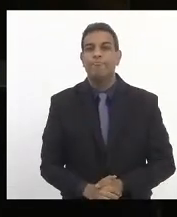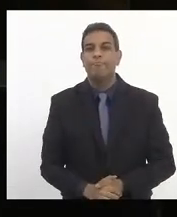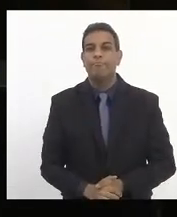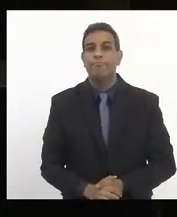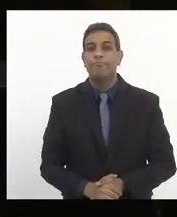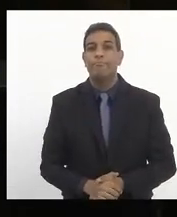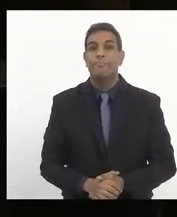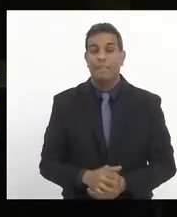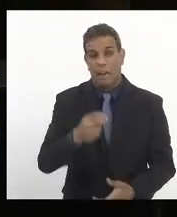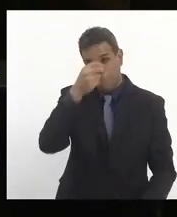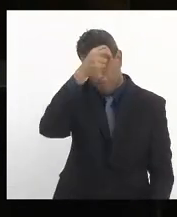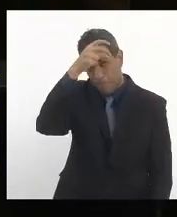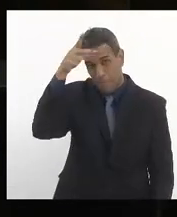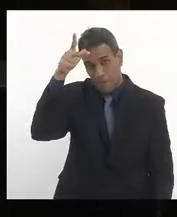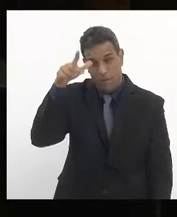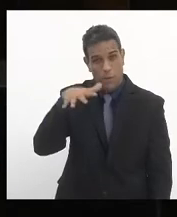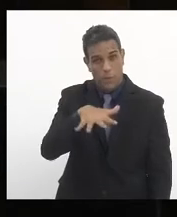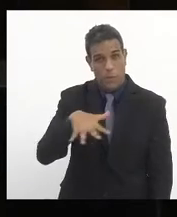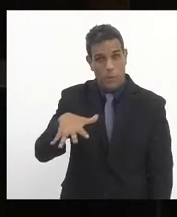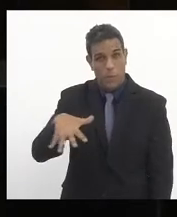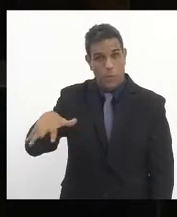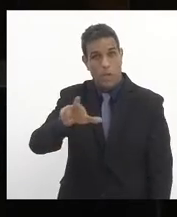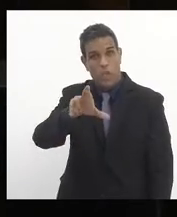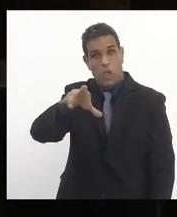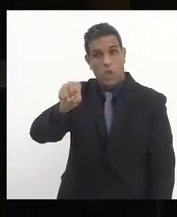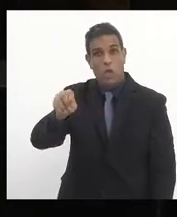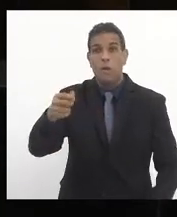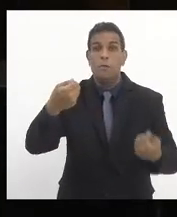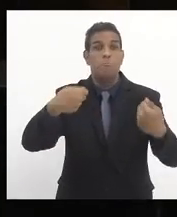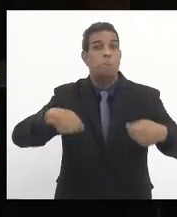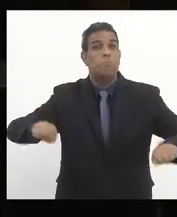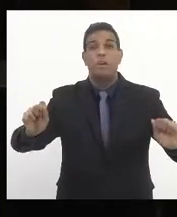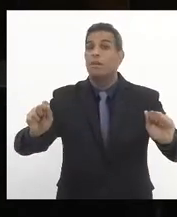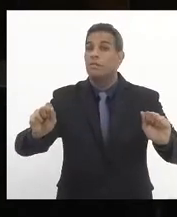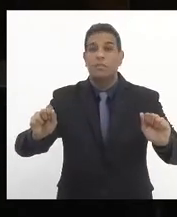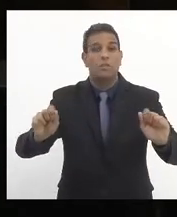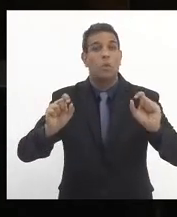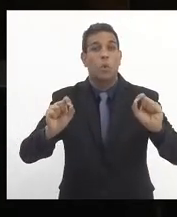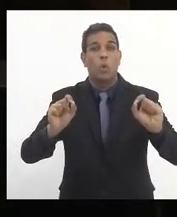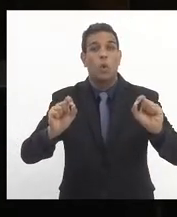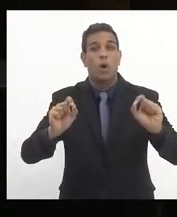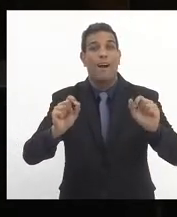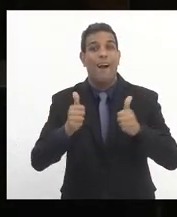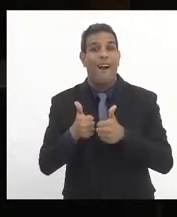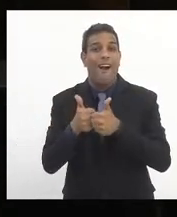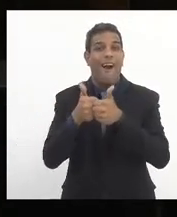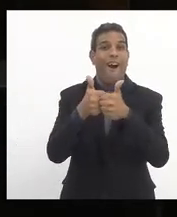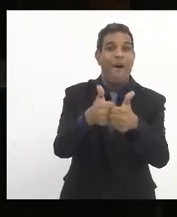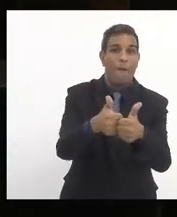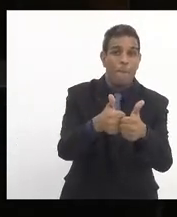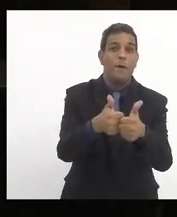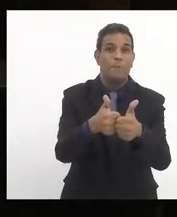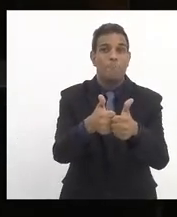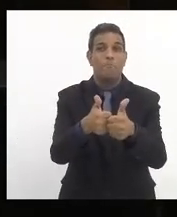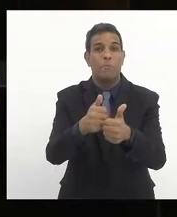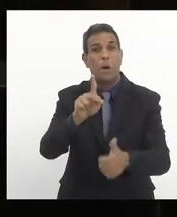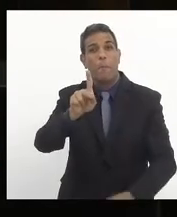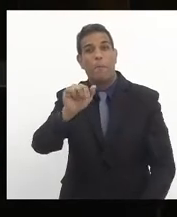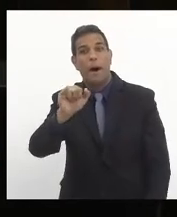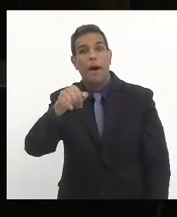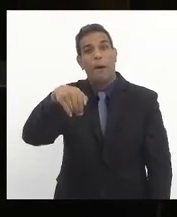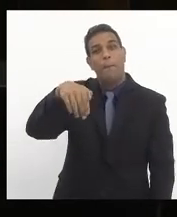na Prefeitura do Rio, não precisariam estar acompanhadas dos